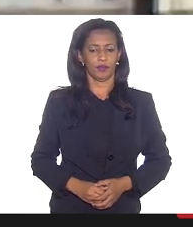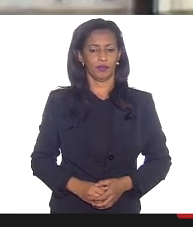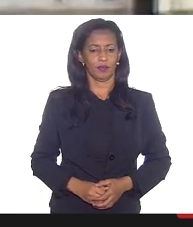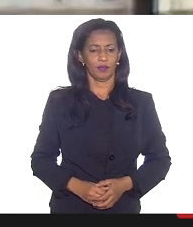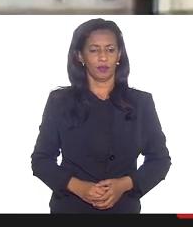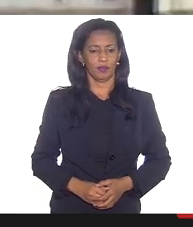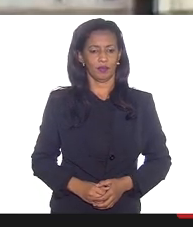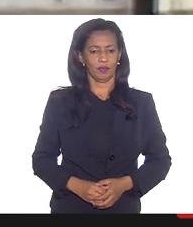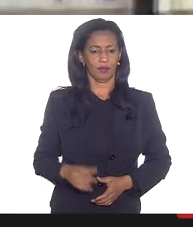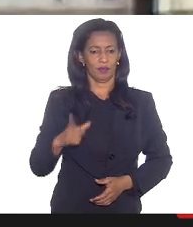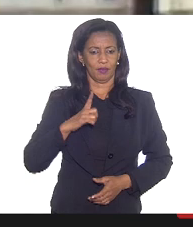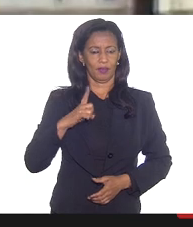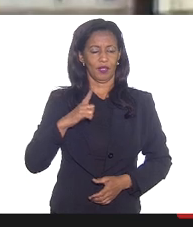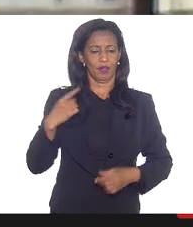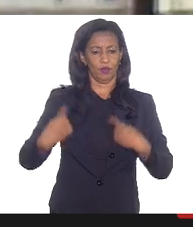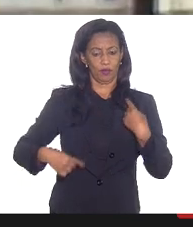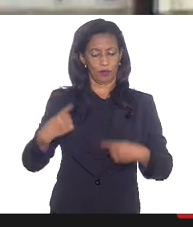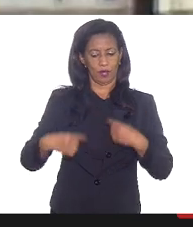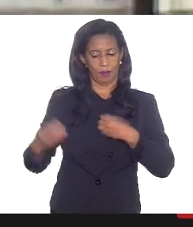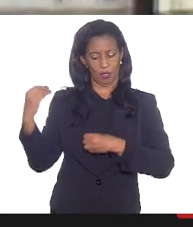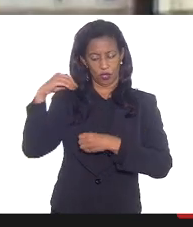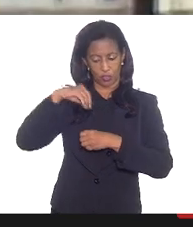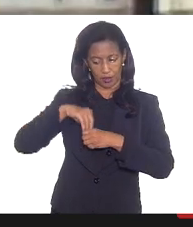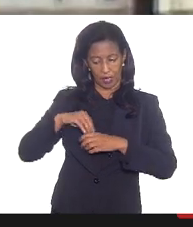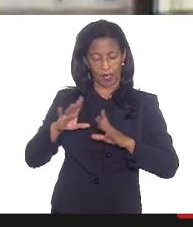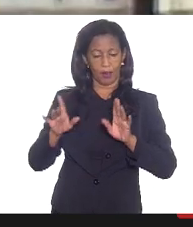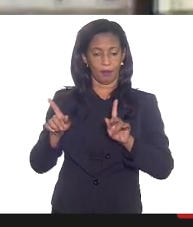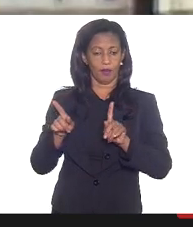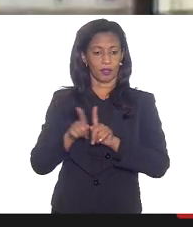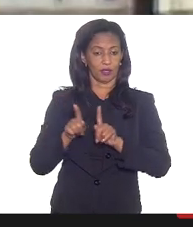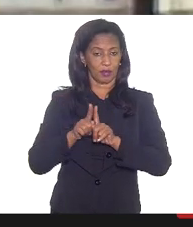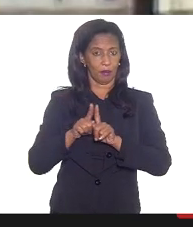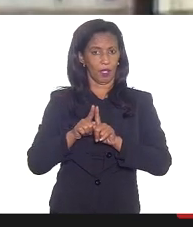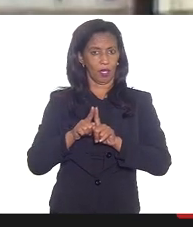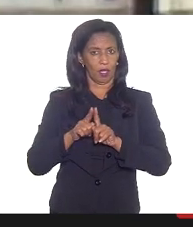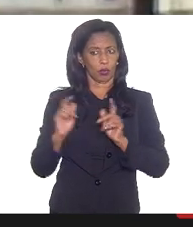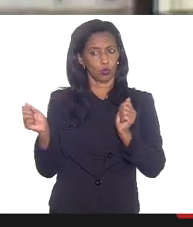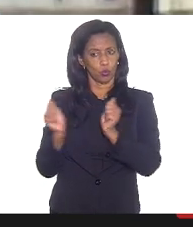fez aqui um debate interno, mas também entre os diretores,